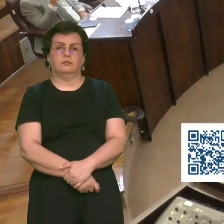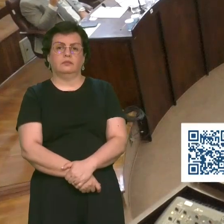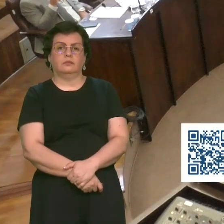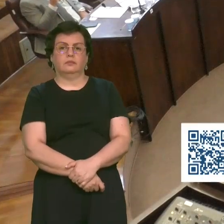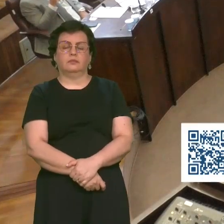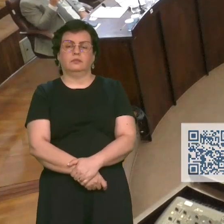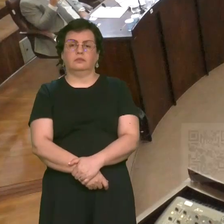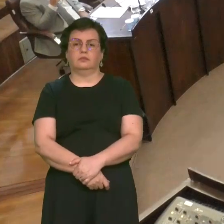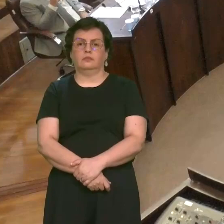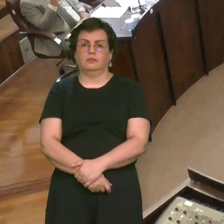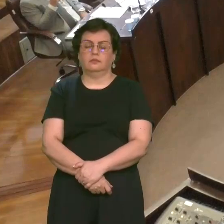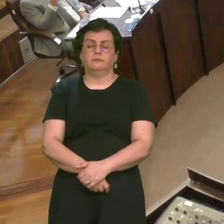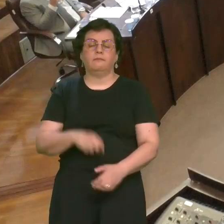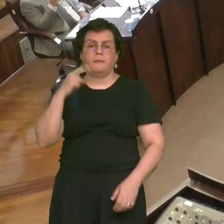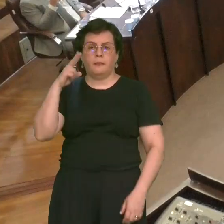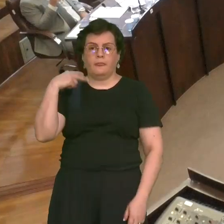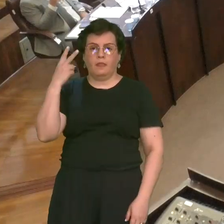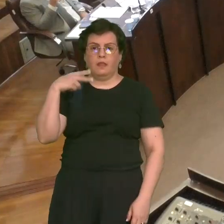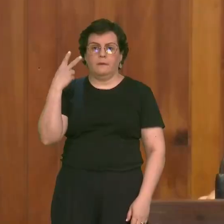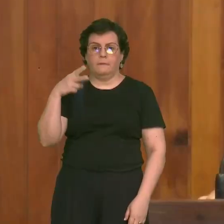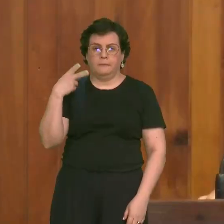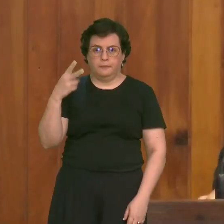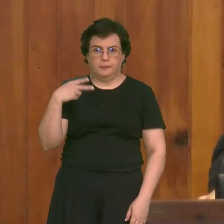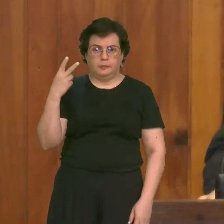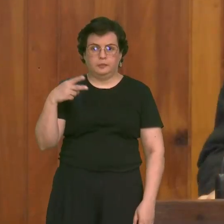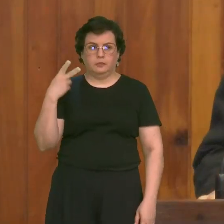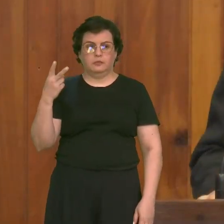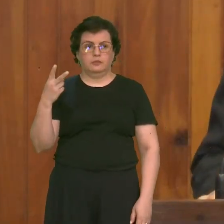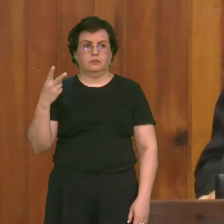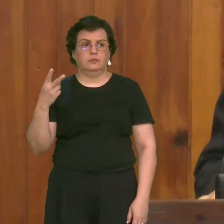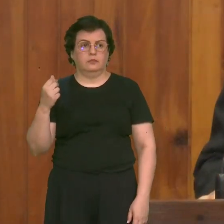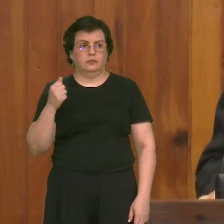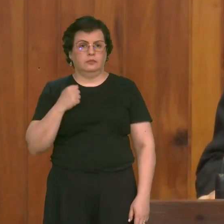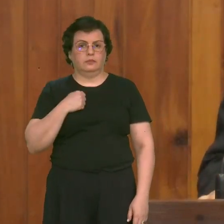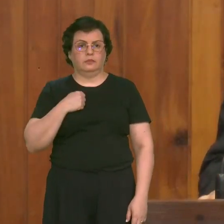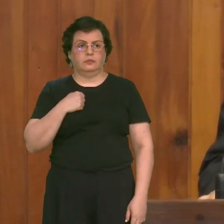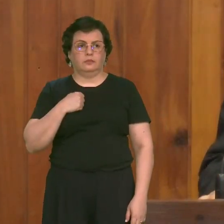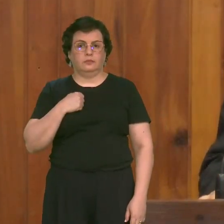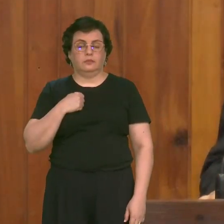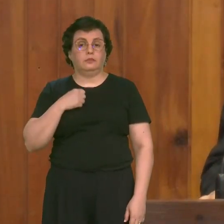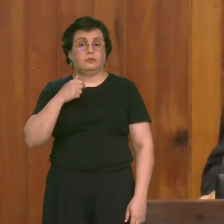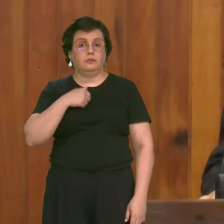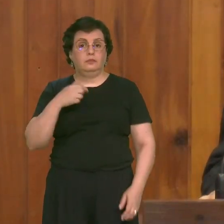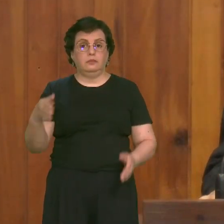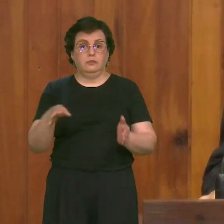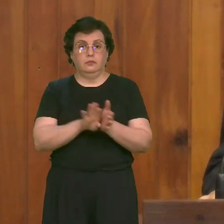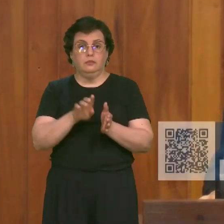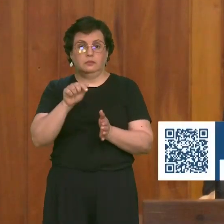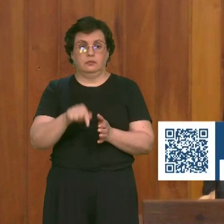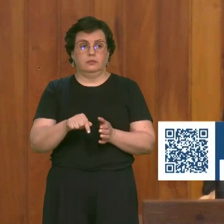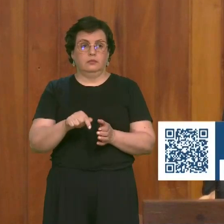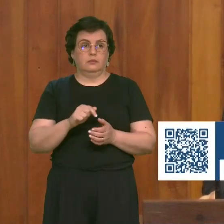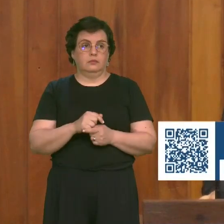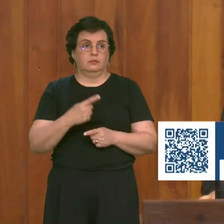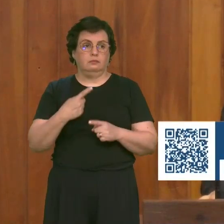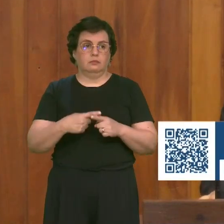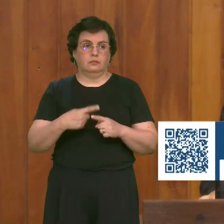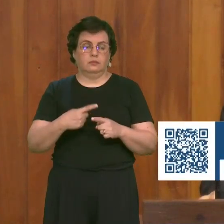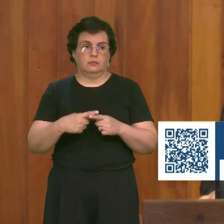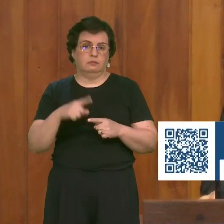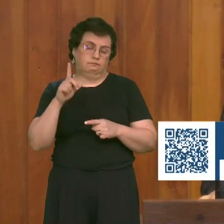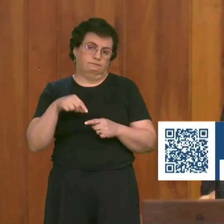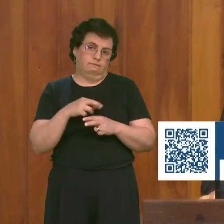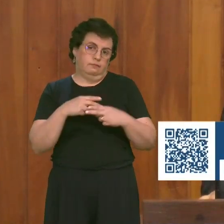senhor presidente senhores vereadores senhoras vereadoras e o motivo do meu requerimento é um procedimento